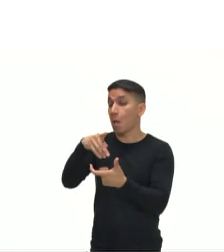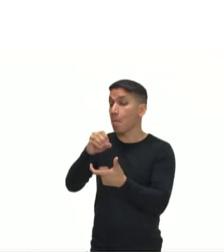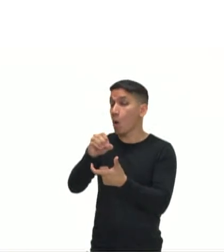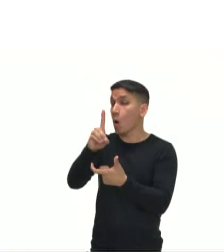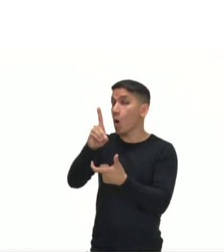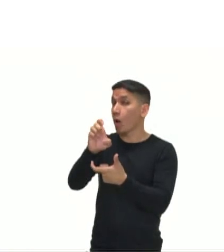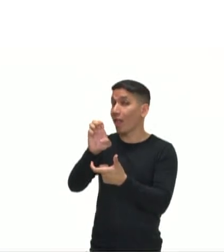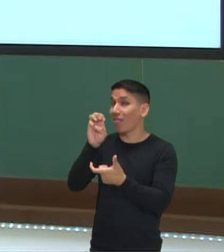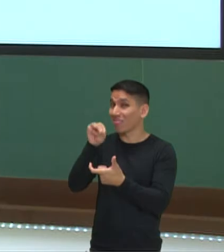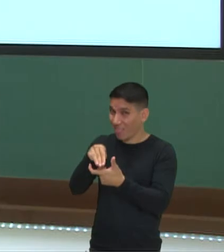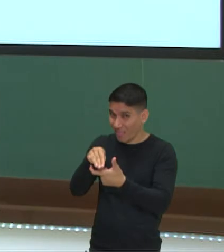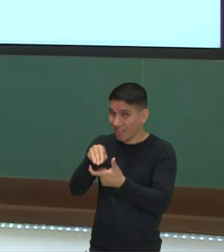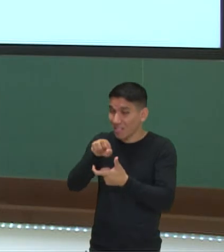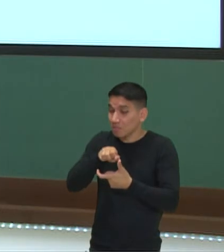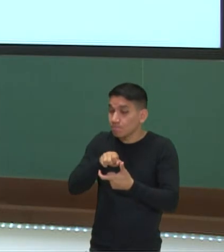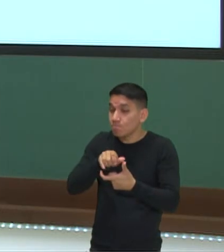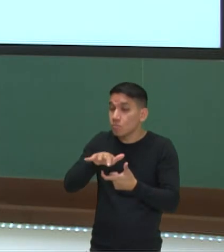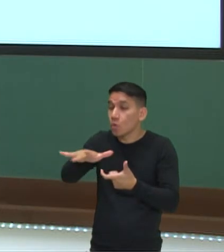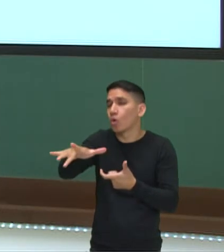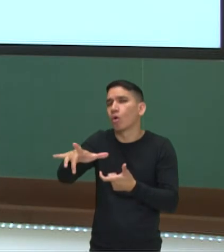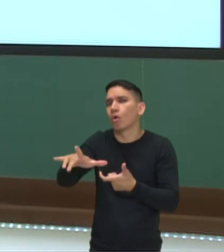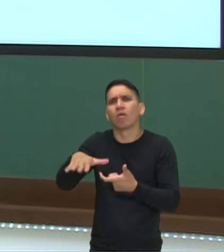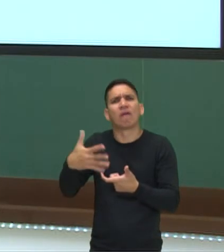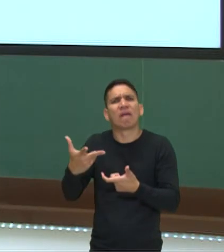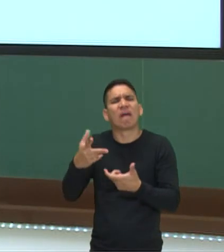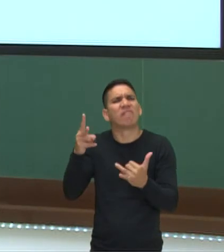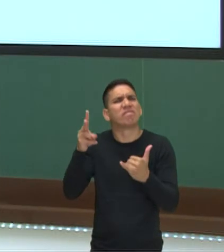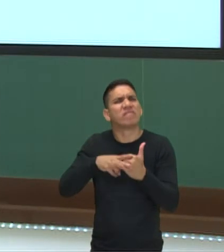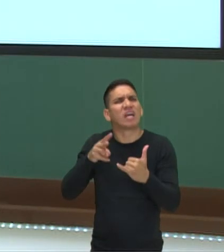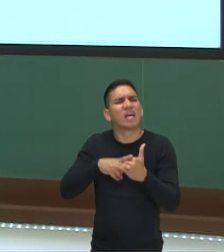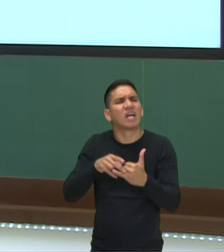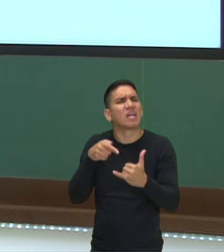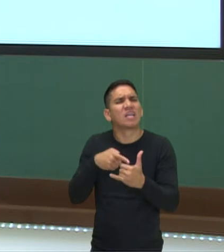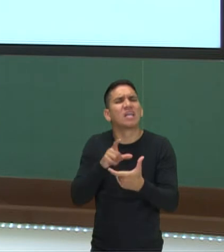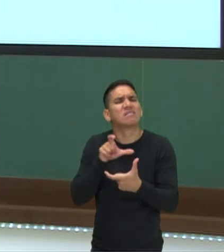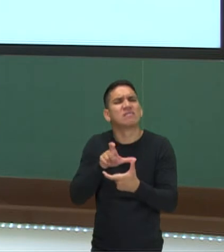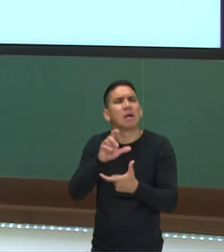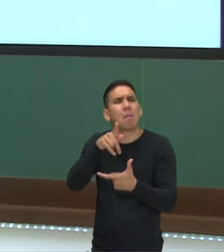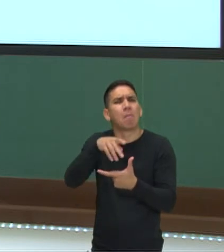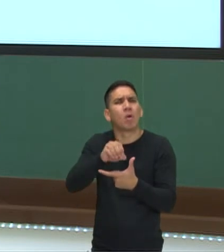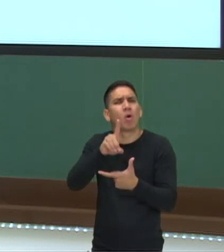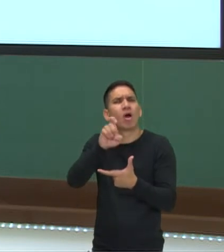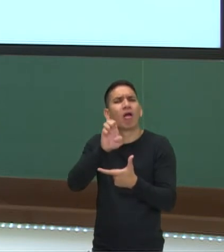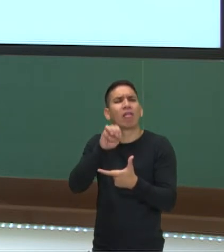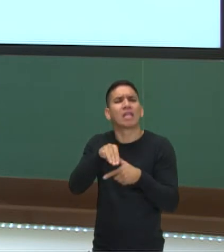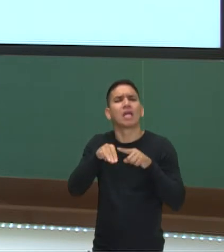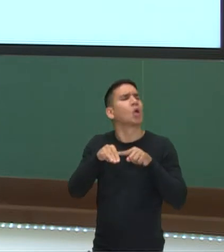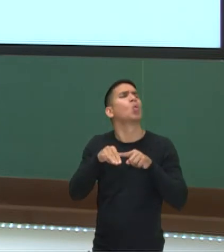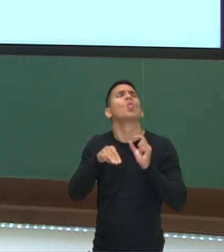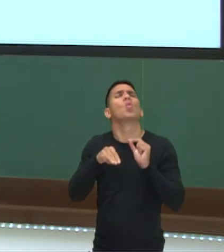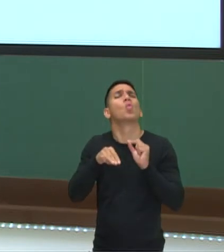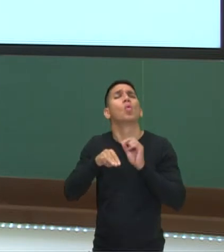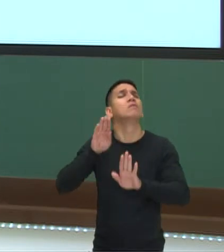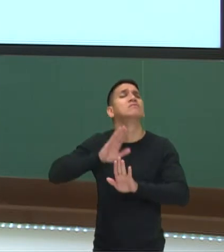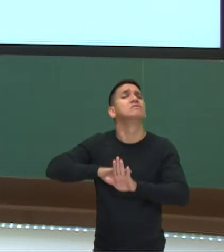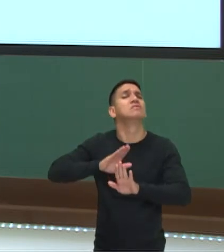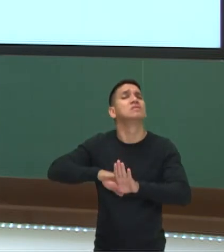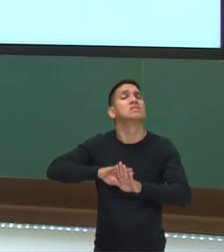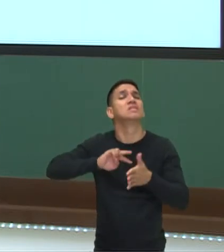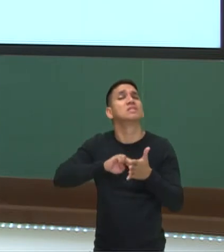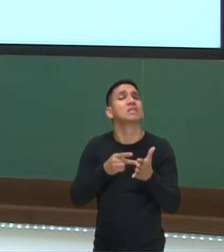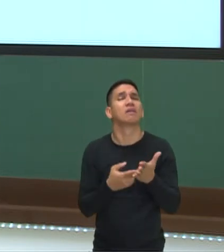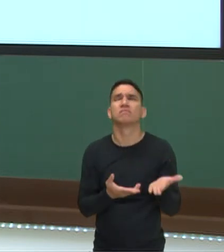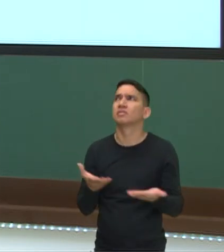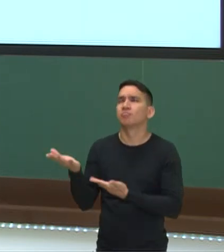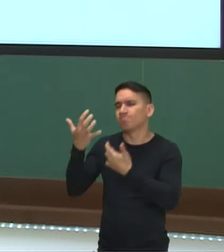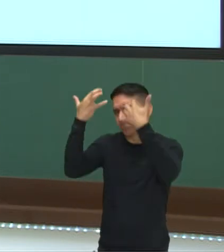Podem impulsionar. Então, o que esse verbo desta forma, né? Ele está querendo ali expressar.